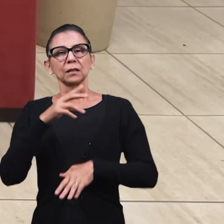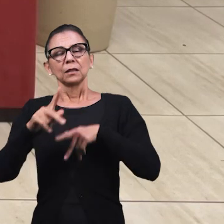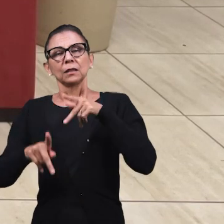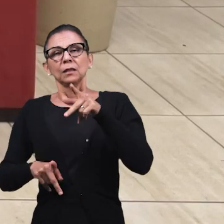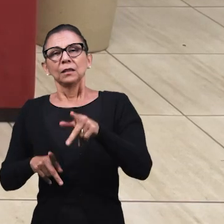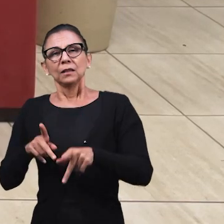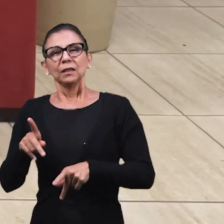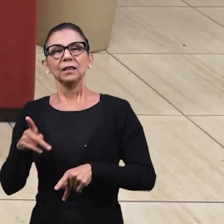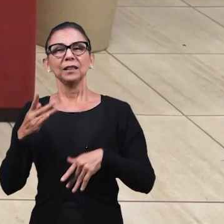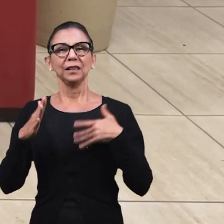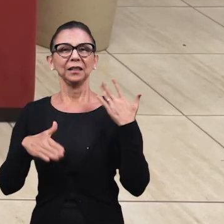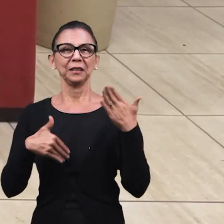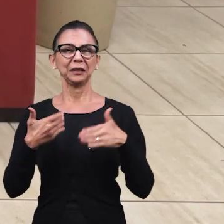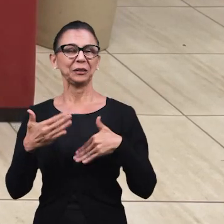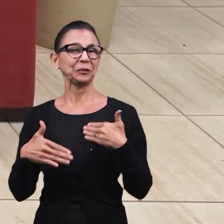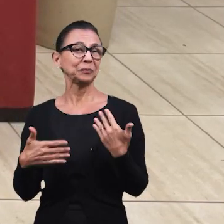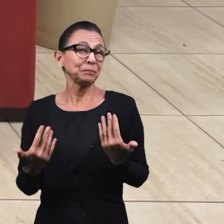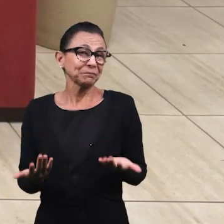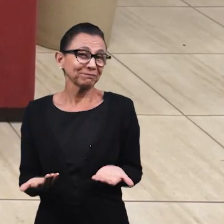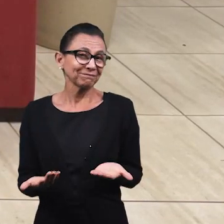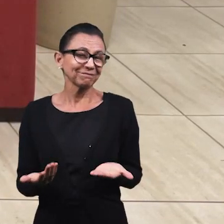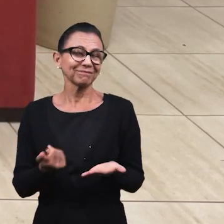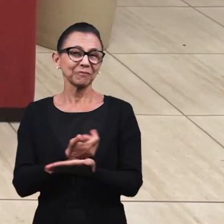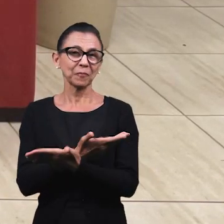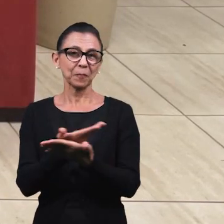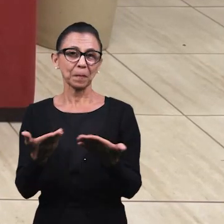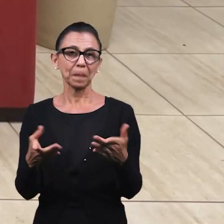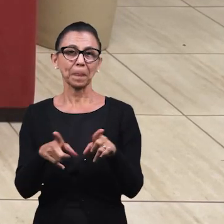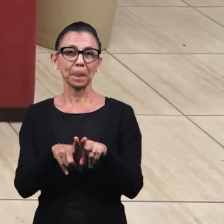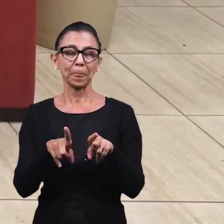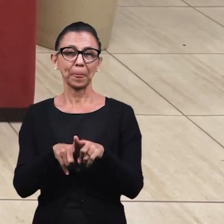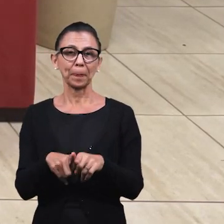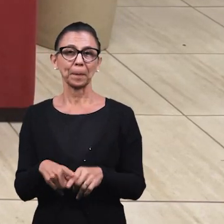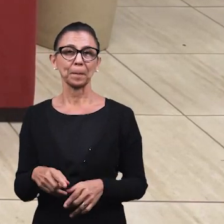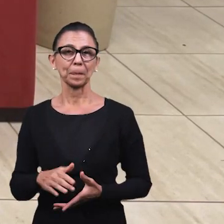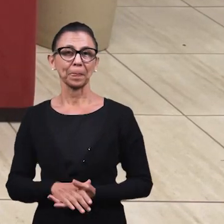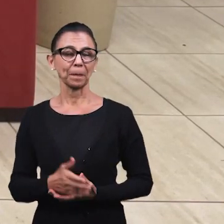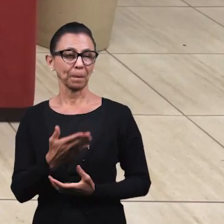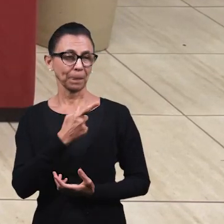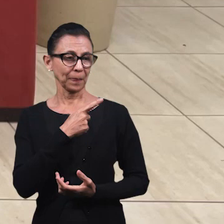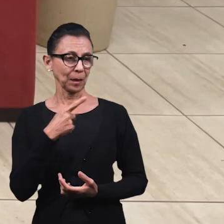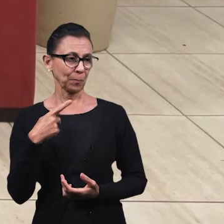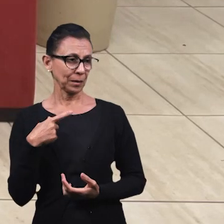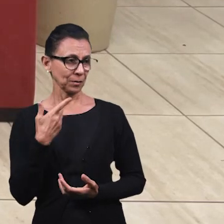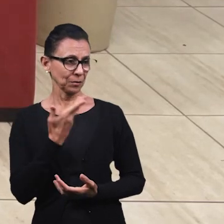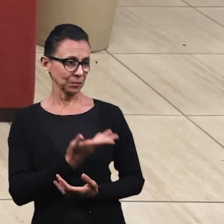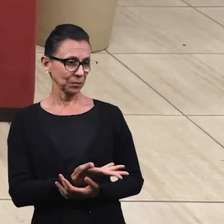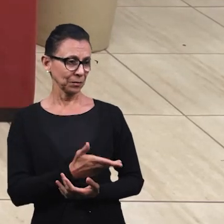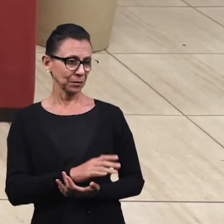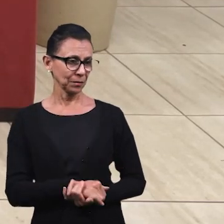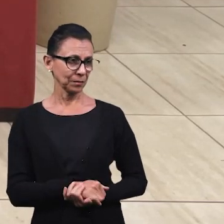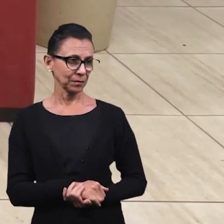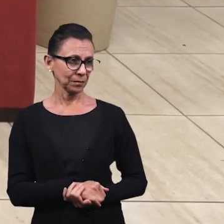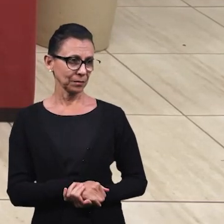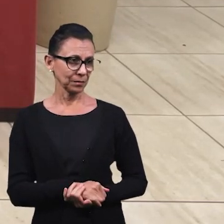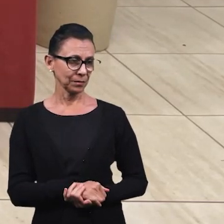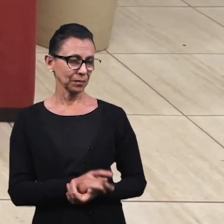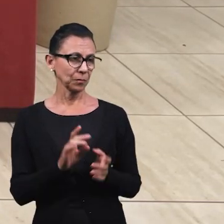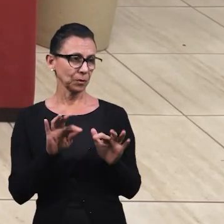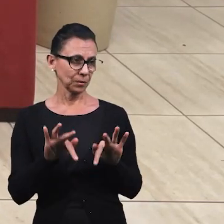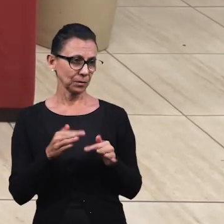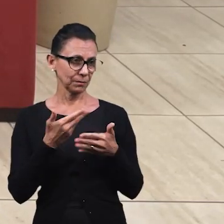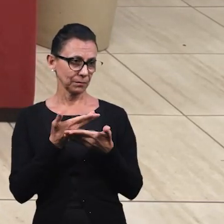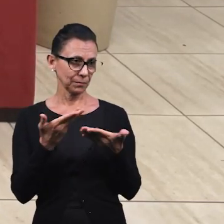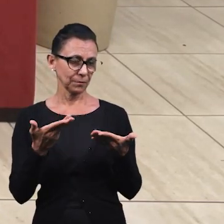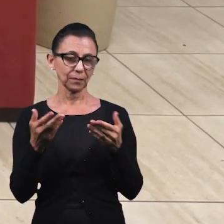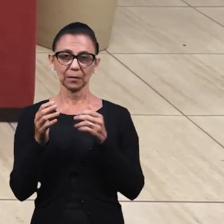a participação do nosso povo. É uma alegria. E agora queremos nos despedir também do nosso querido companheiro, pastor Michal. Você poderia fazer